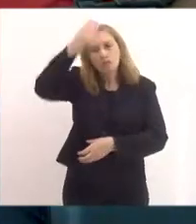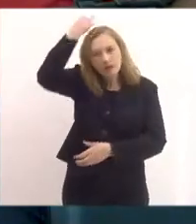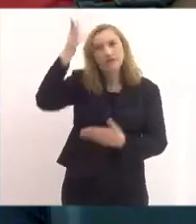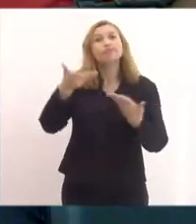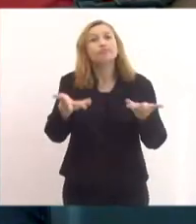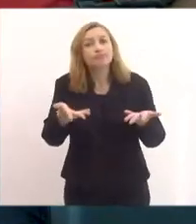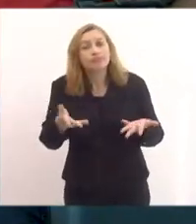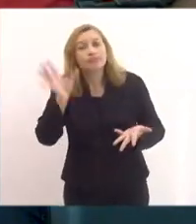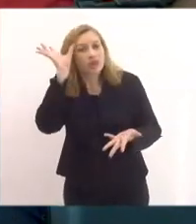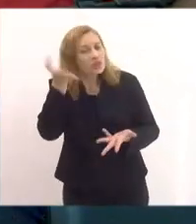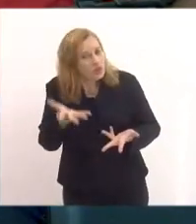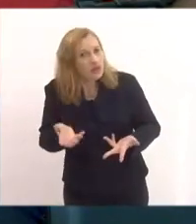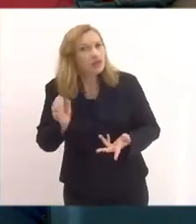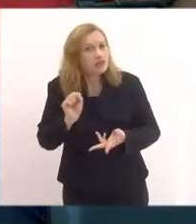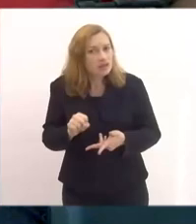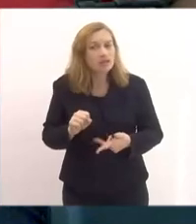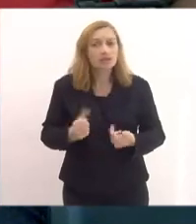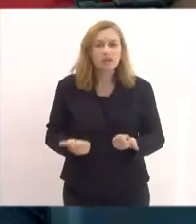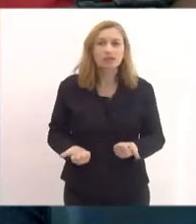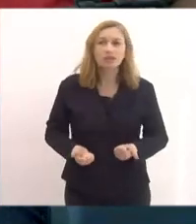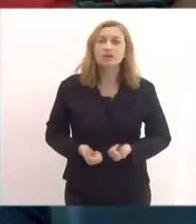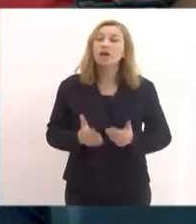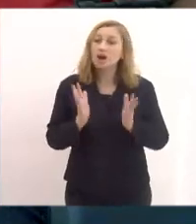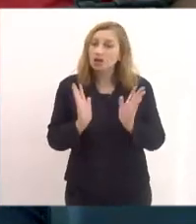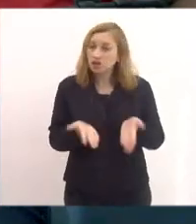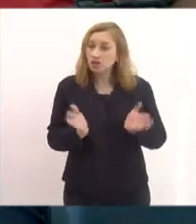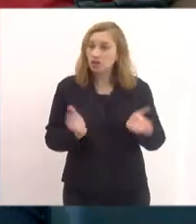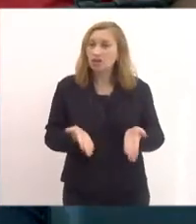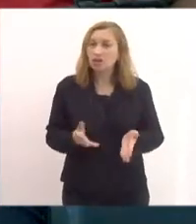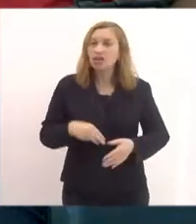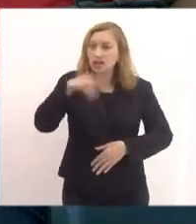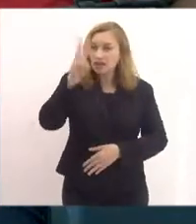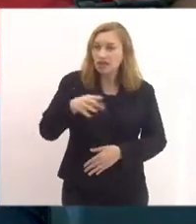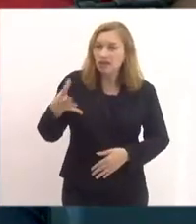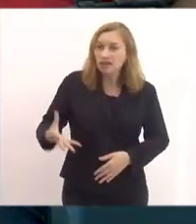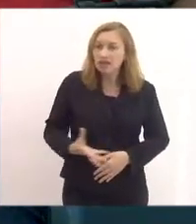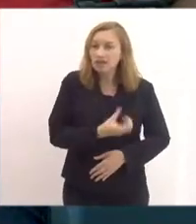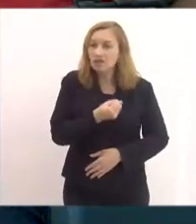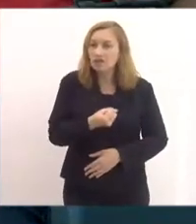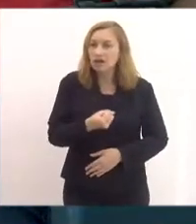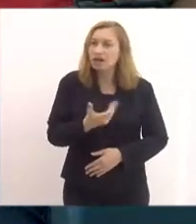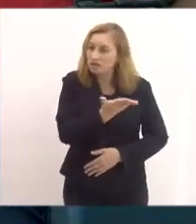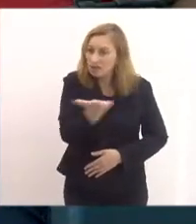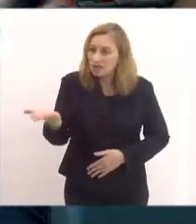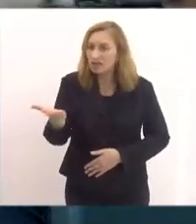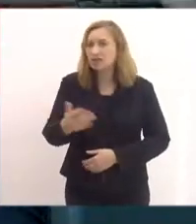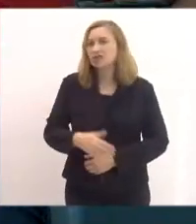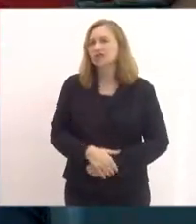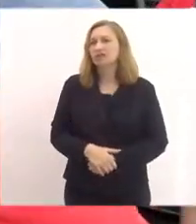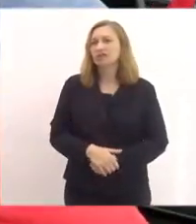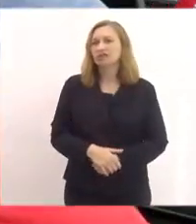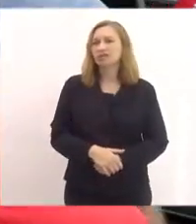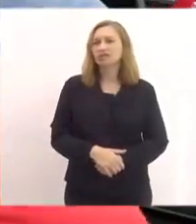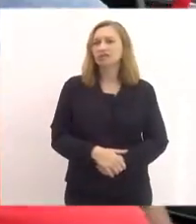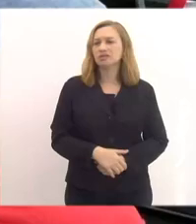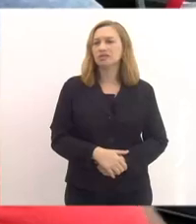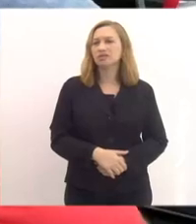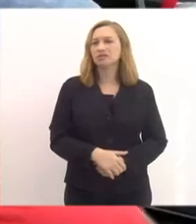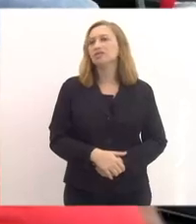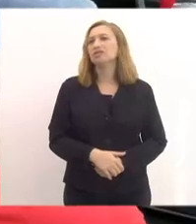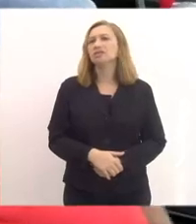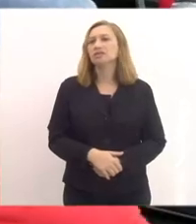Vamos solucionar. Eu acho que agora, de fato, quem vai salvar a vida são os senhores. Muito bom. Olha, quero